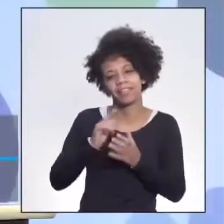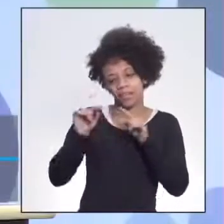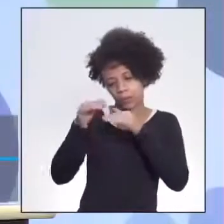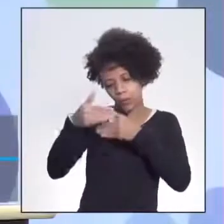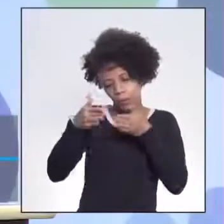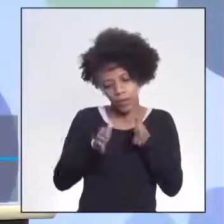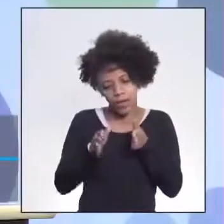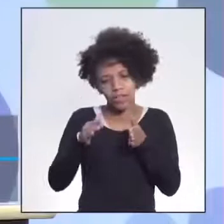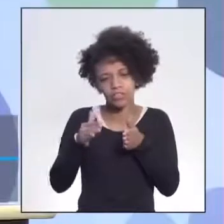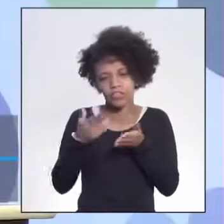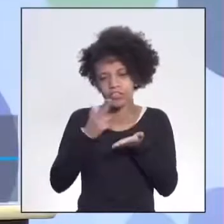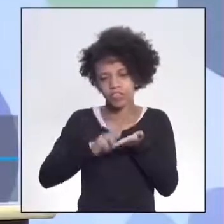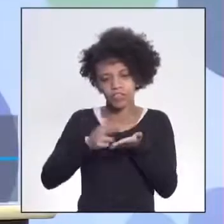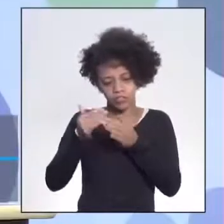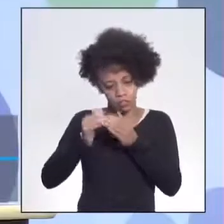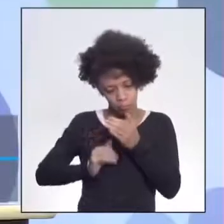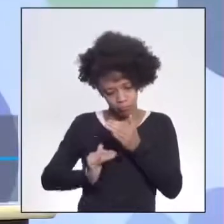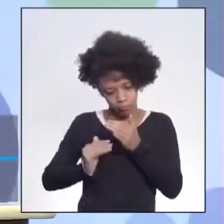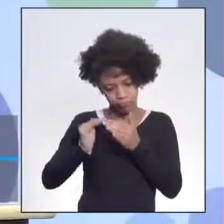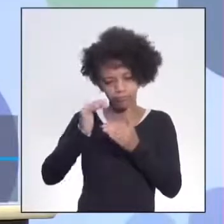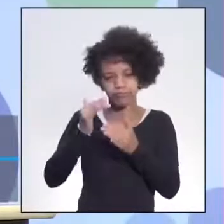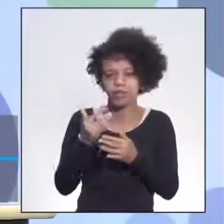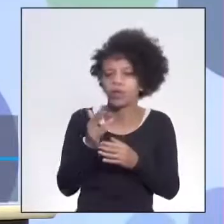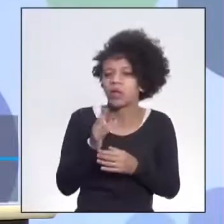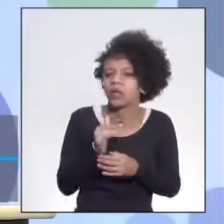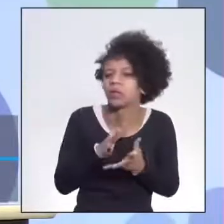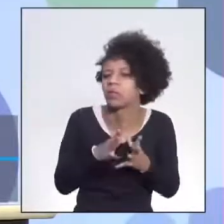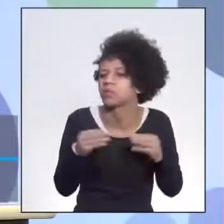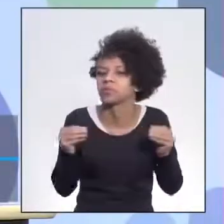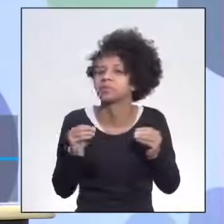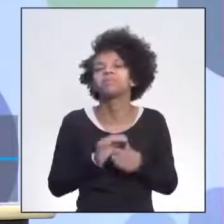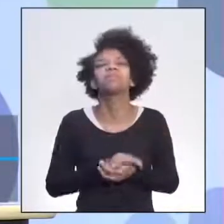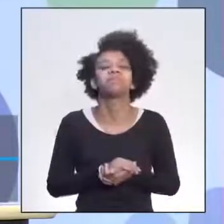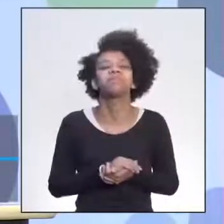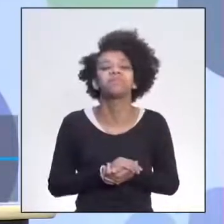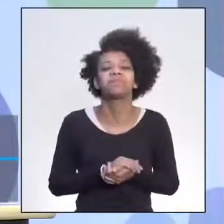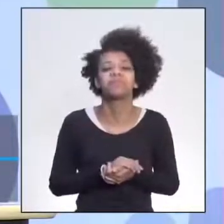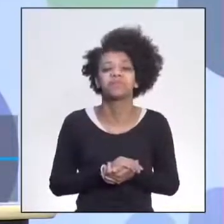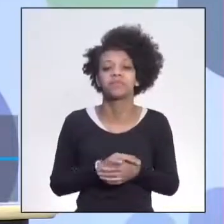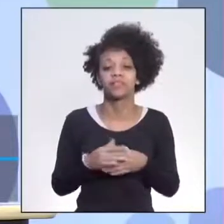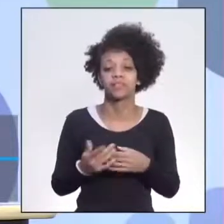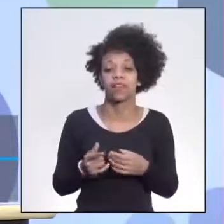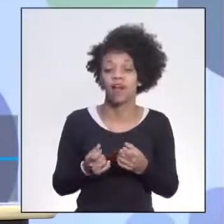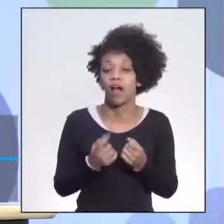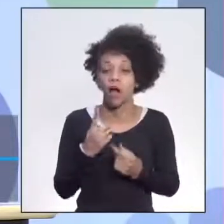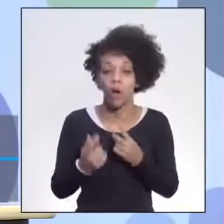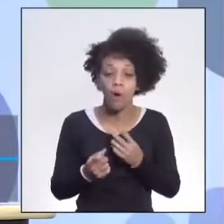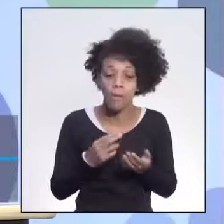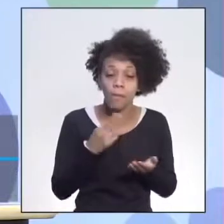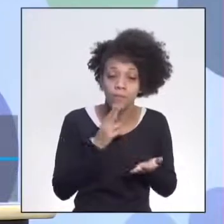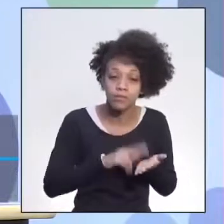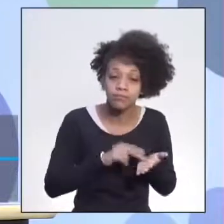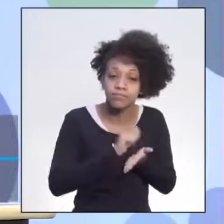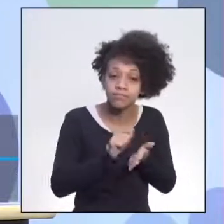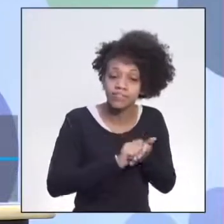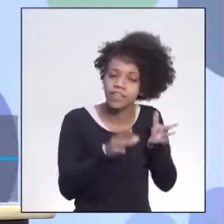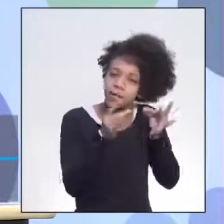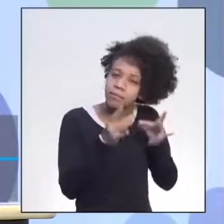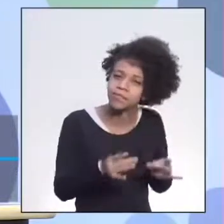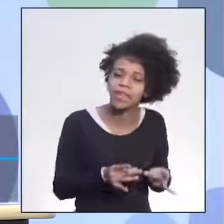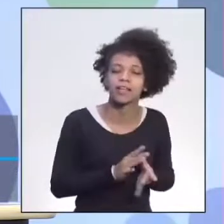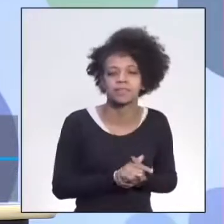de cartas, assim, a gente nunca se desfaz de algumas coisas, né? E algumas cartas são bem especiais,